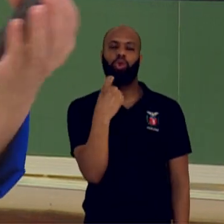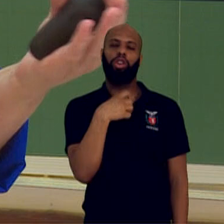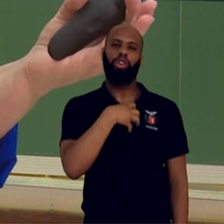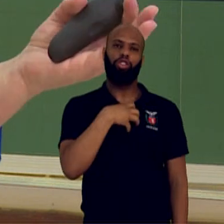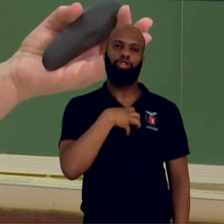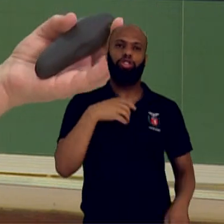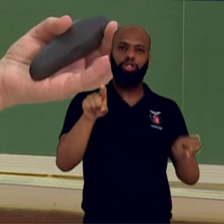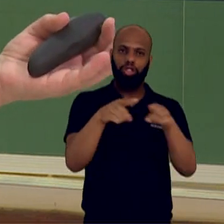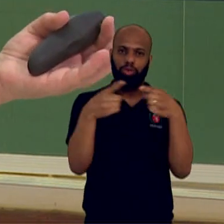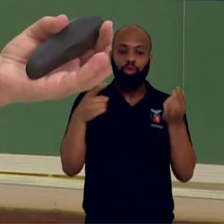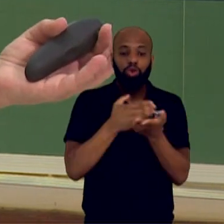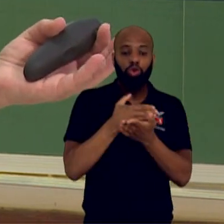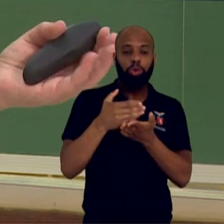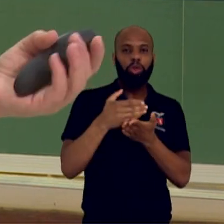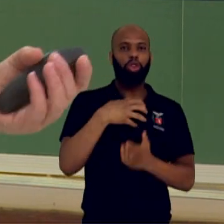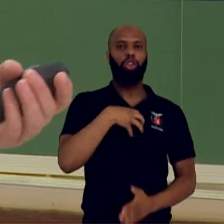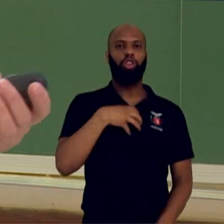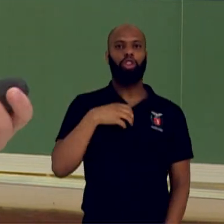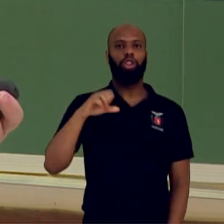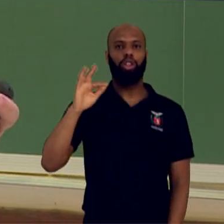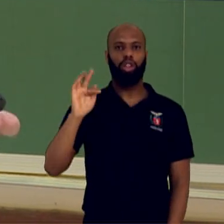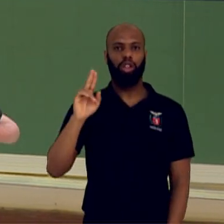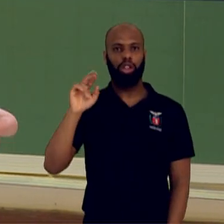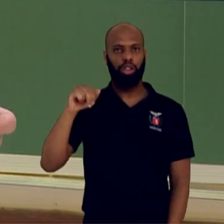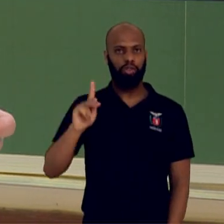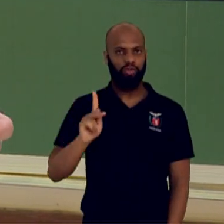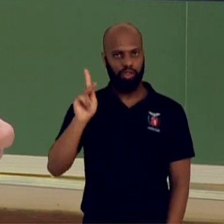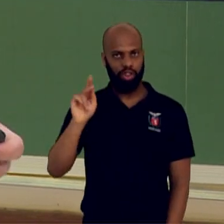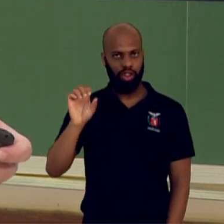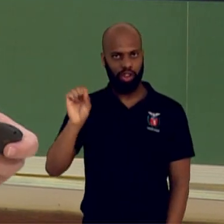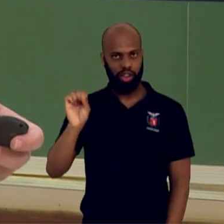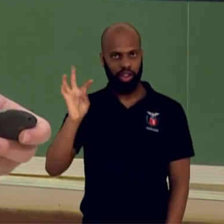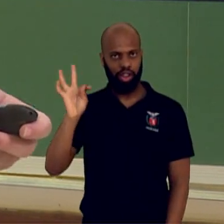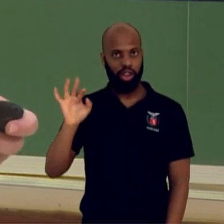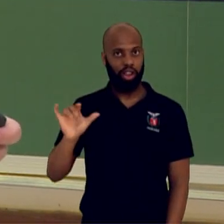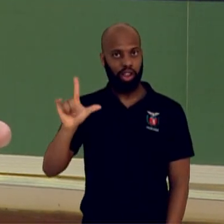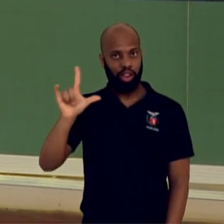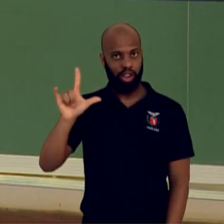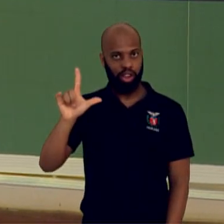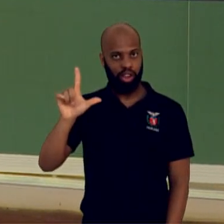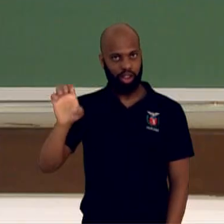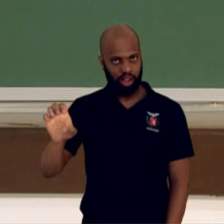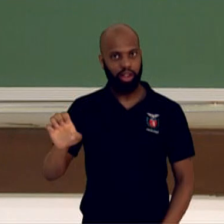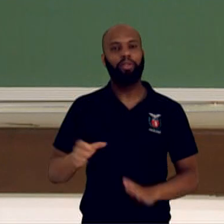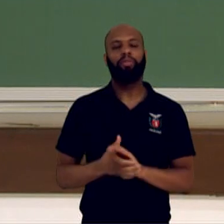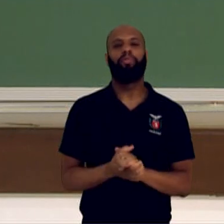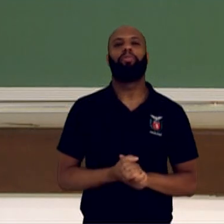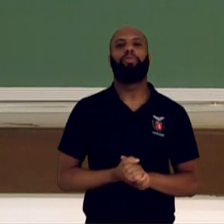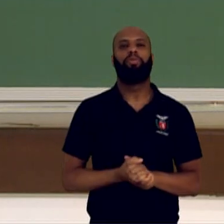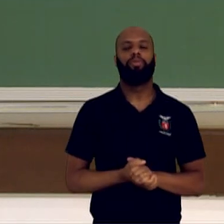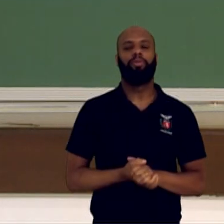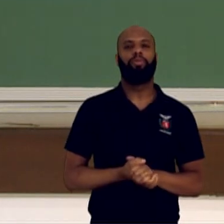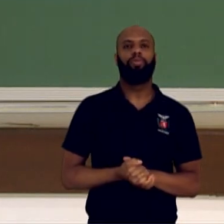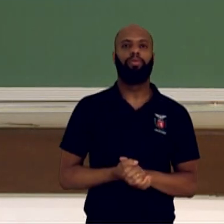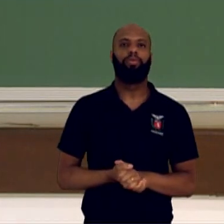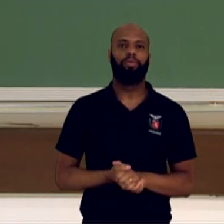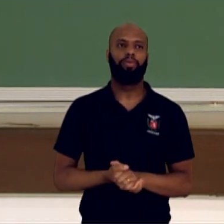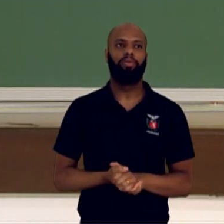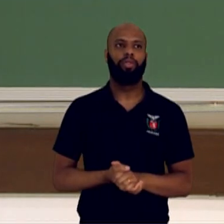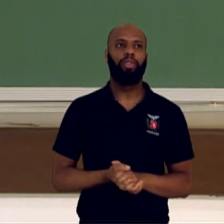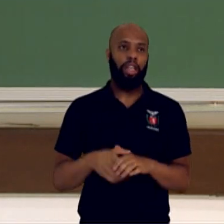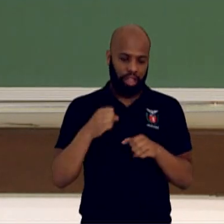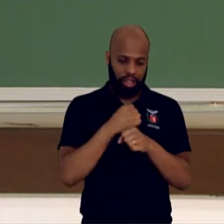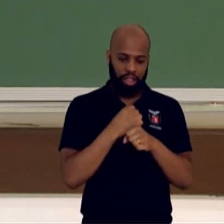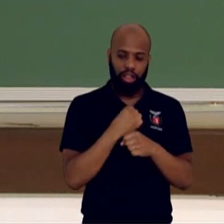e passou a chamar de funk style. Ficou entendido? Bem tranquilinho? Ok, vamos lá. Nos